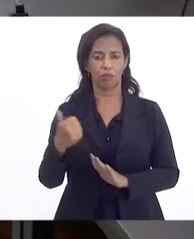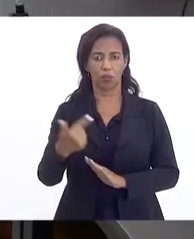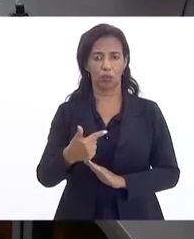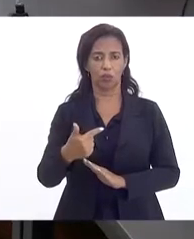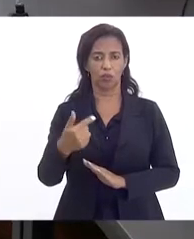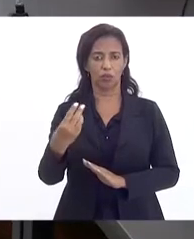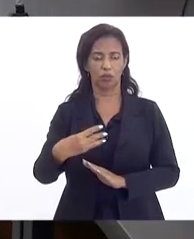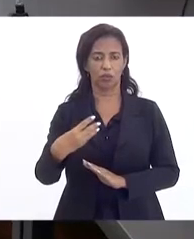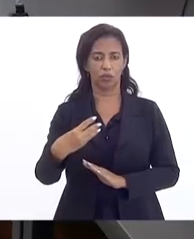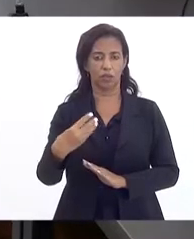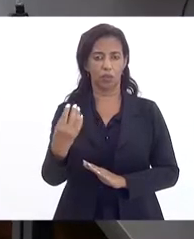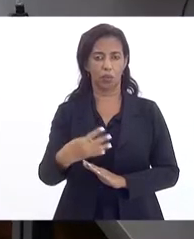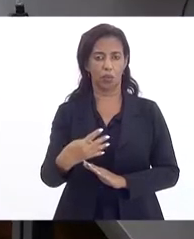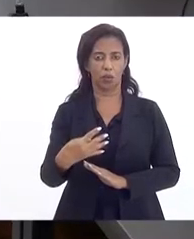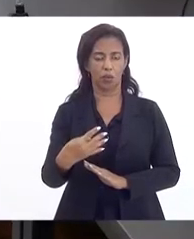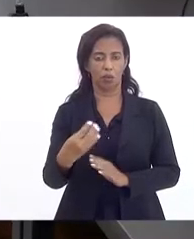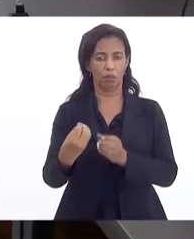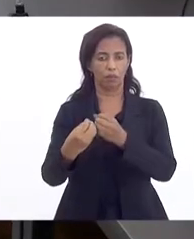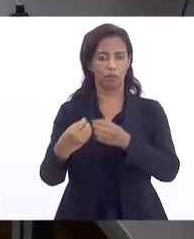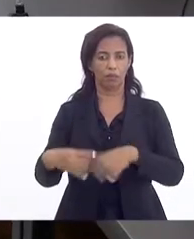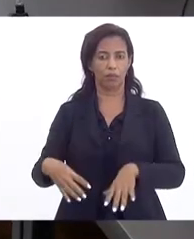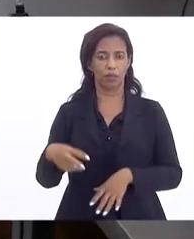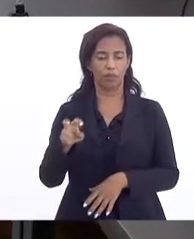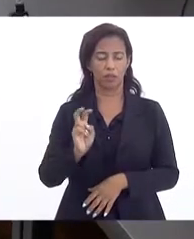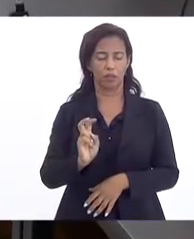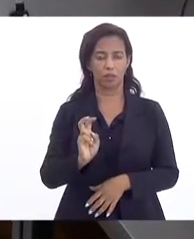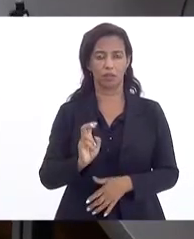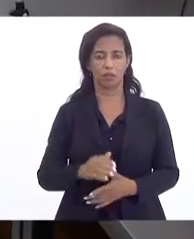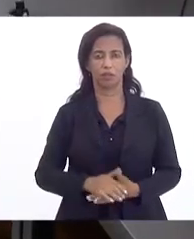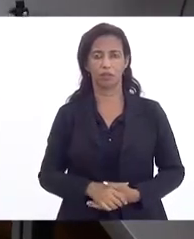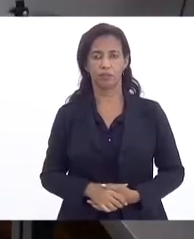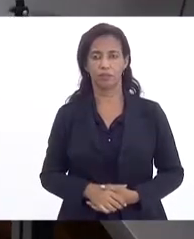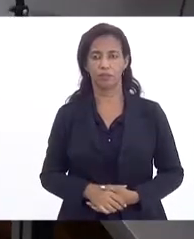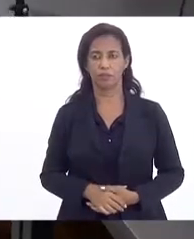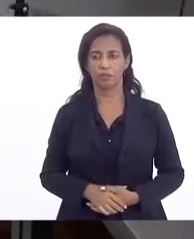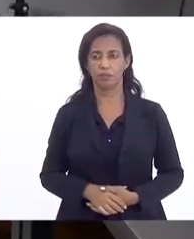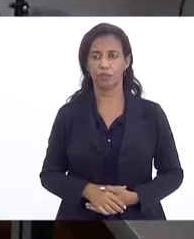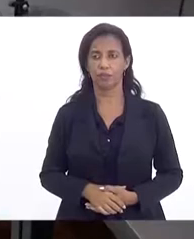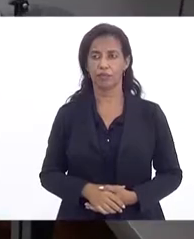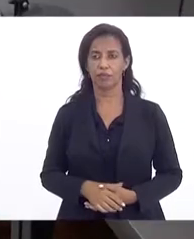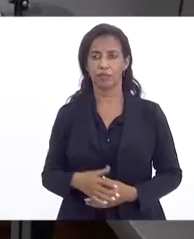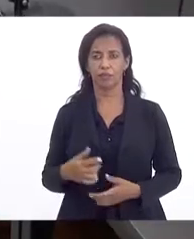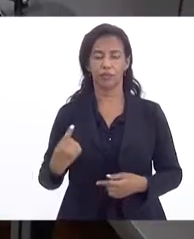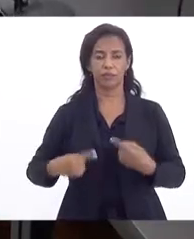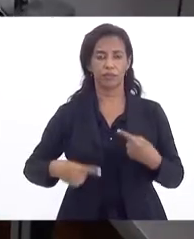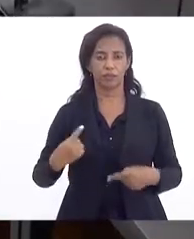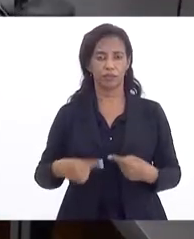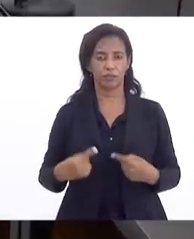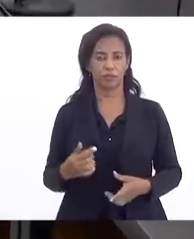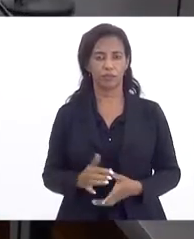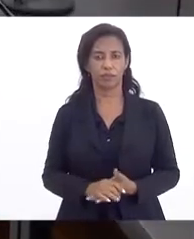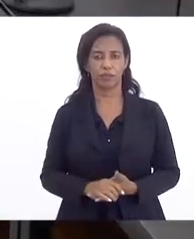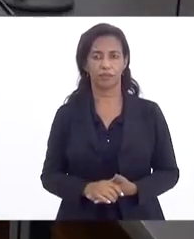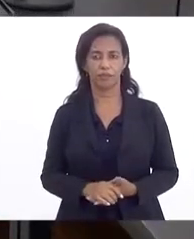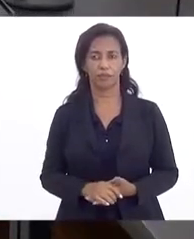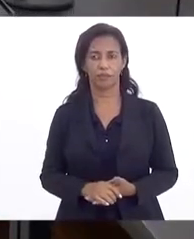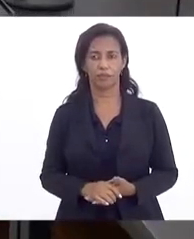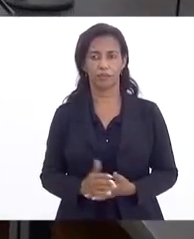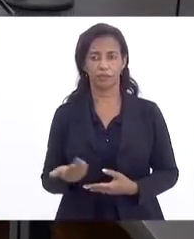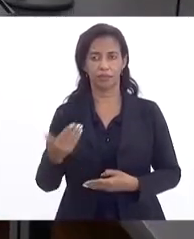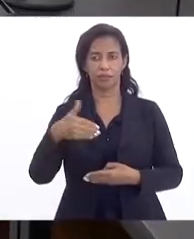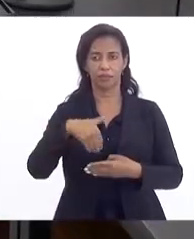2, 3 e 4. Prejudicada a emenda 5. Em discussão.